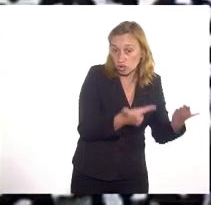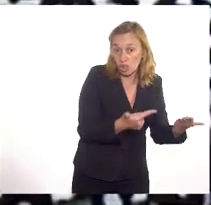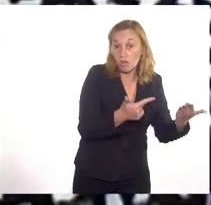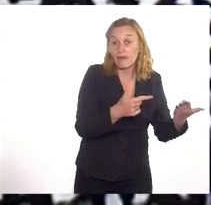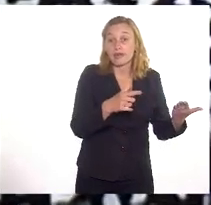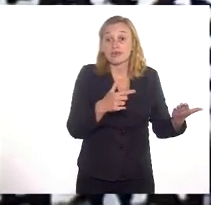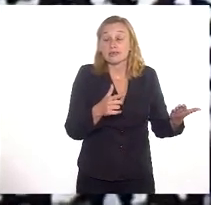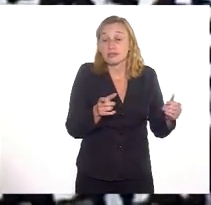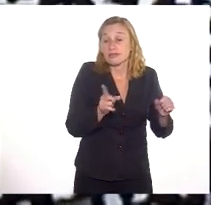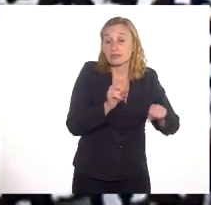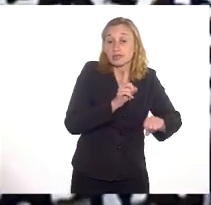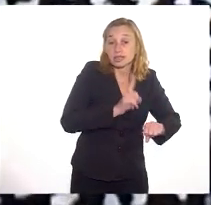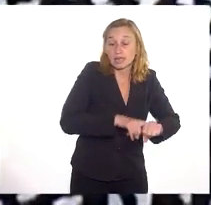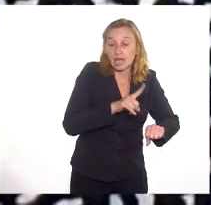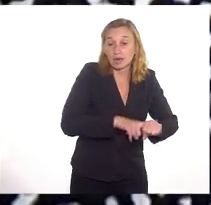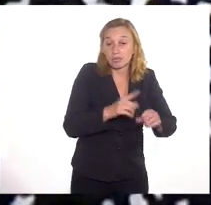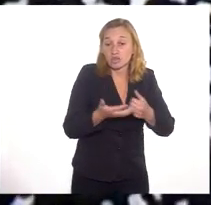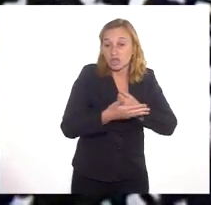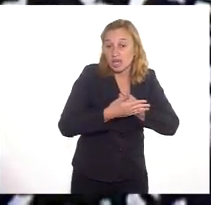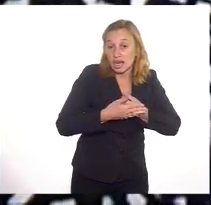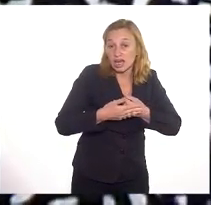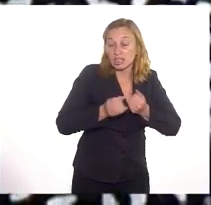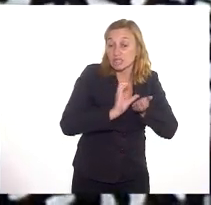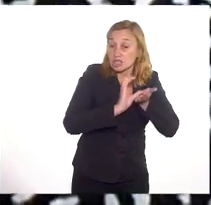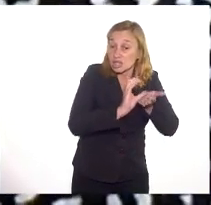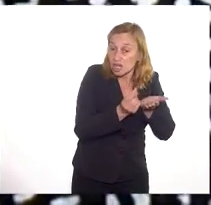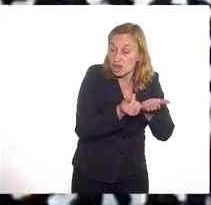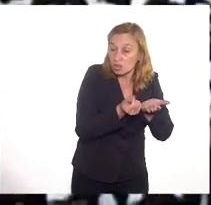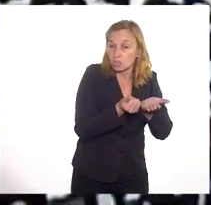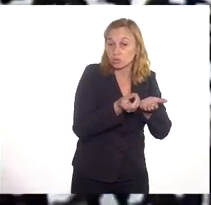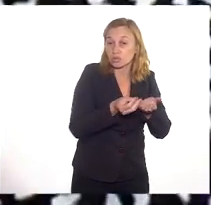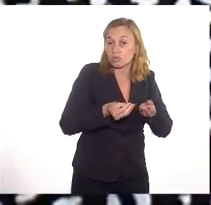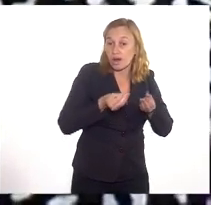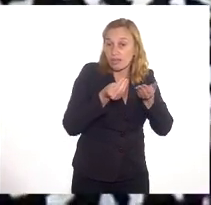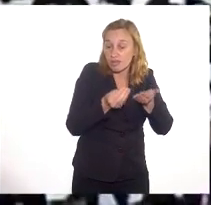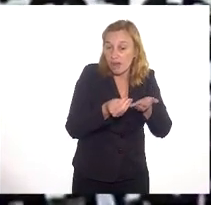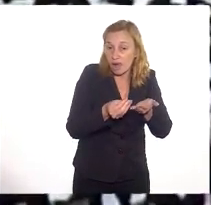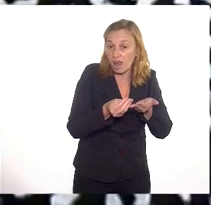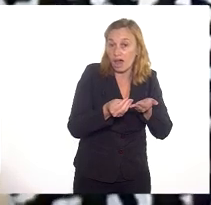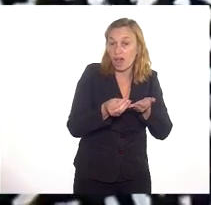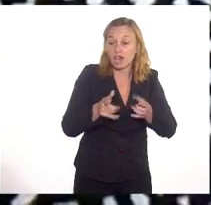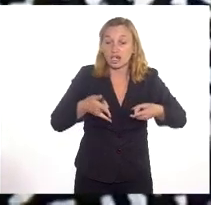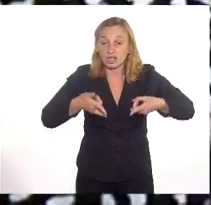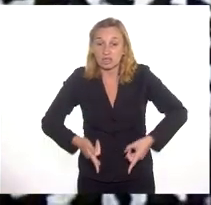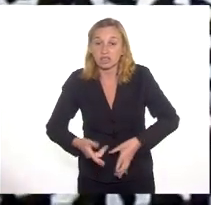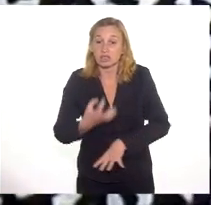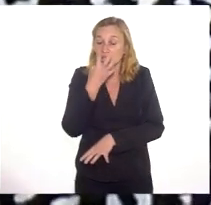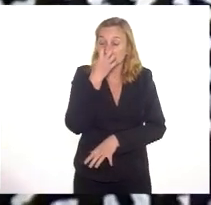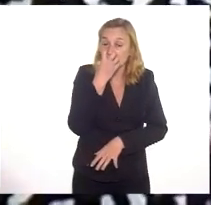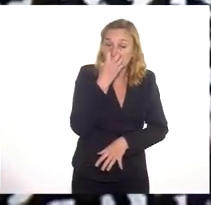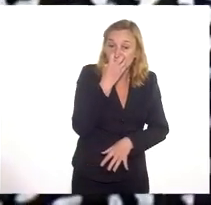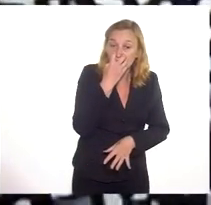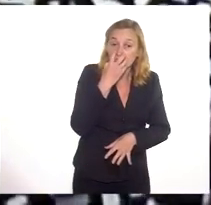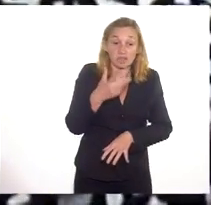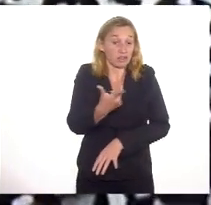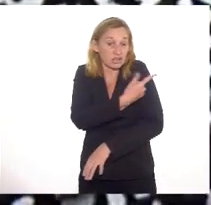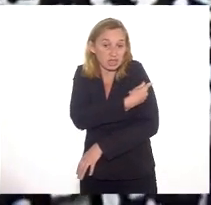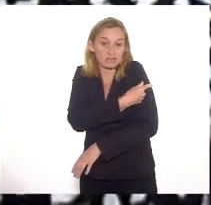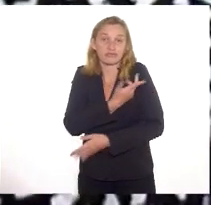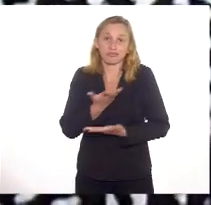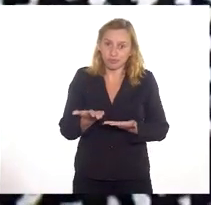em tempos de carência de recursos para empregar em leitos, em oxigênio, em vacinação,